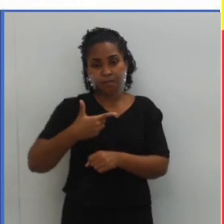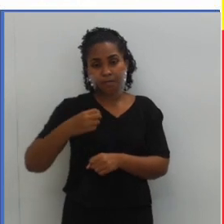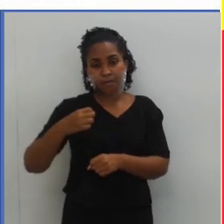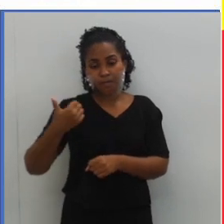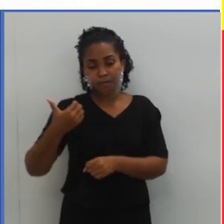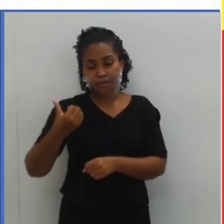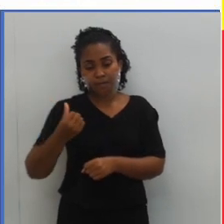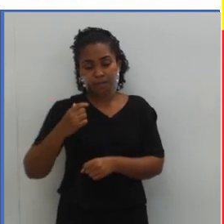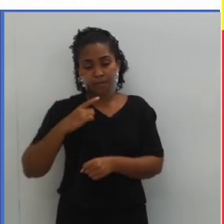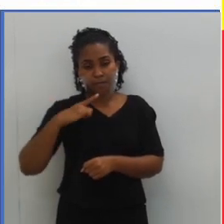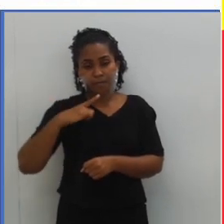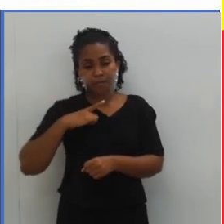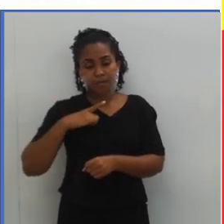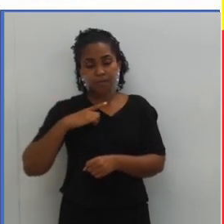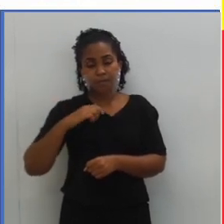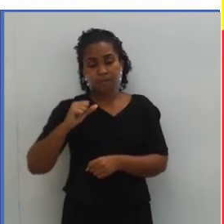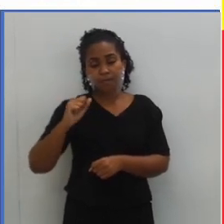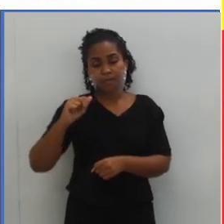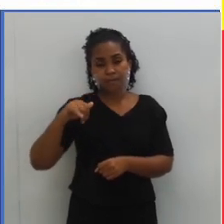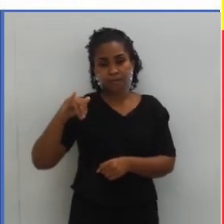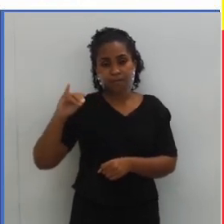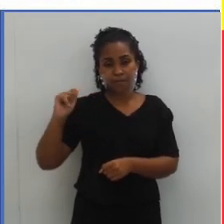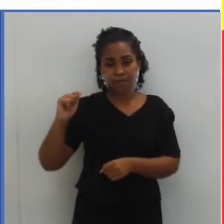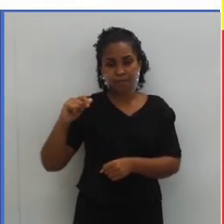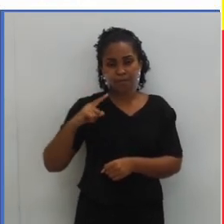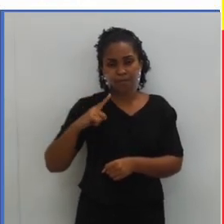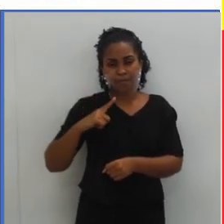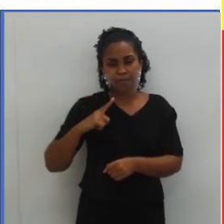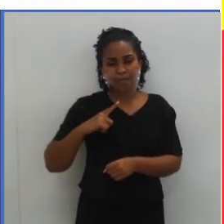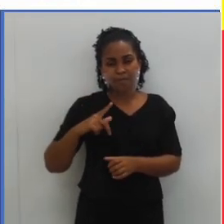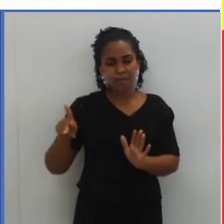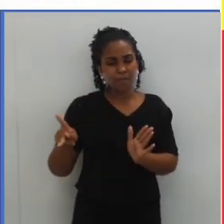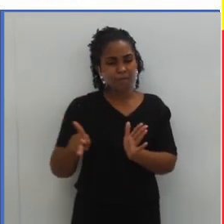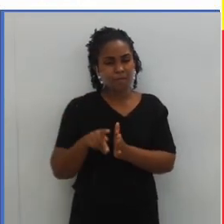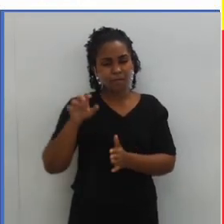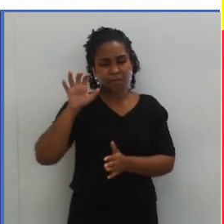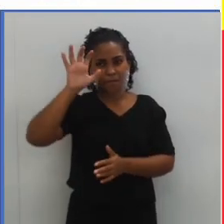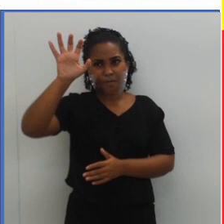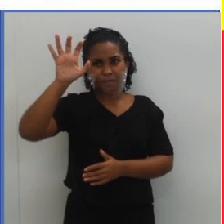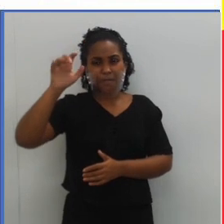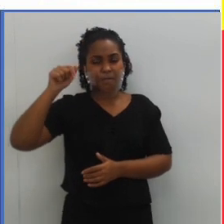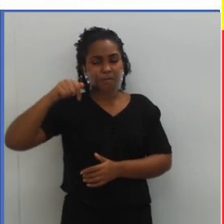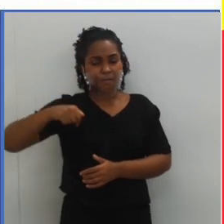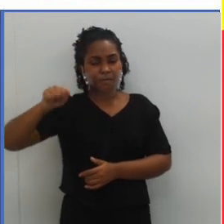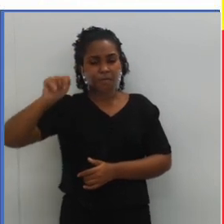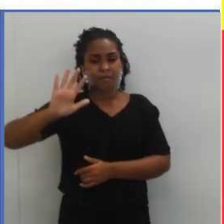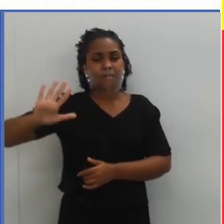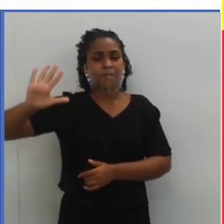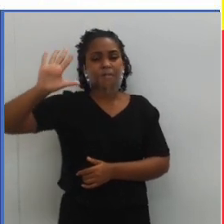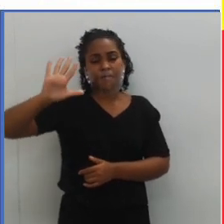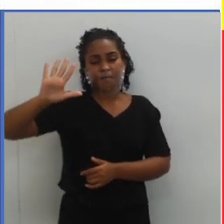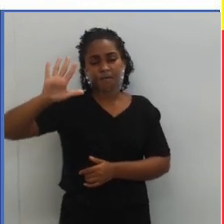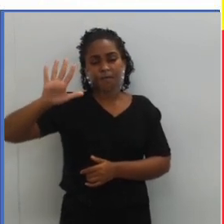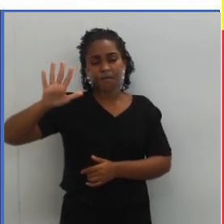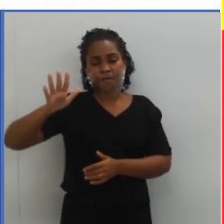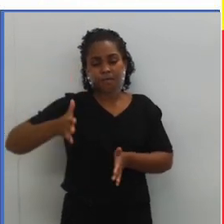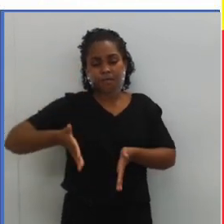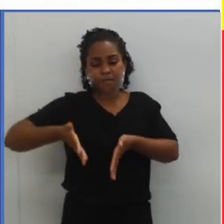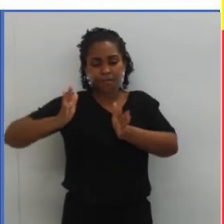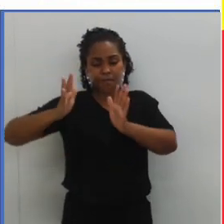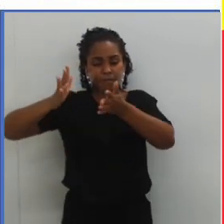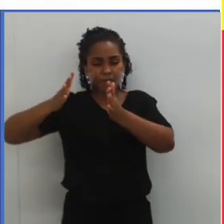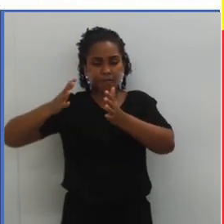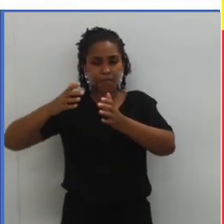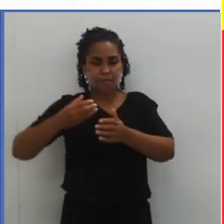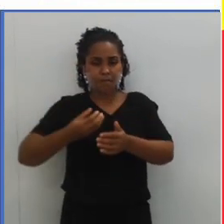que é feito com Sônia Braga, e ele é bem regional, mostra uma moradora de um prédio,